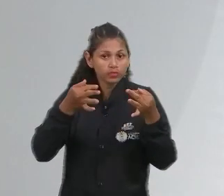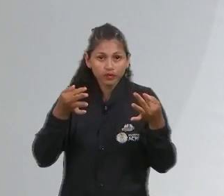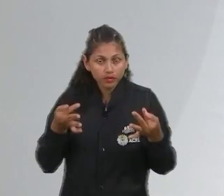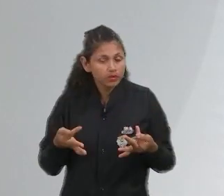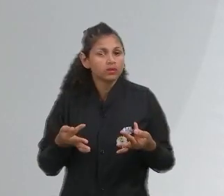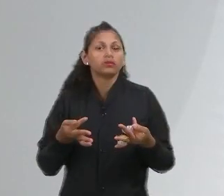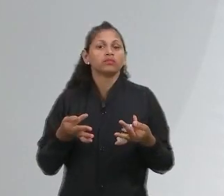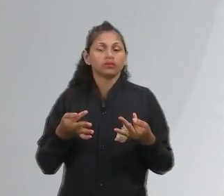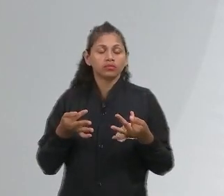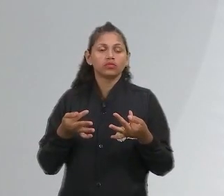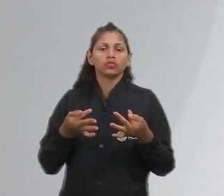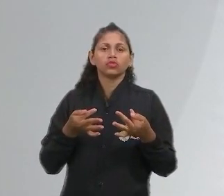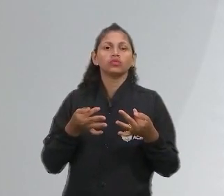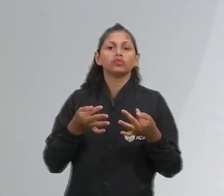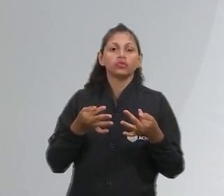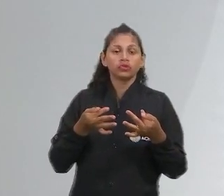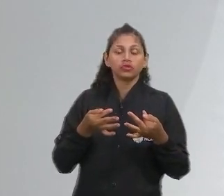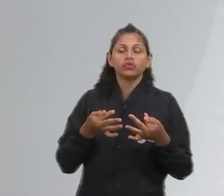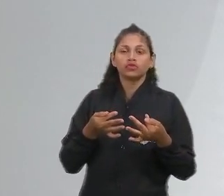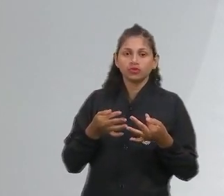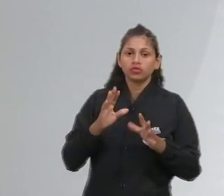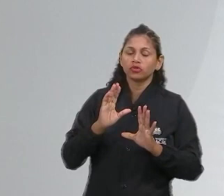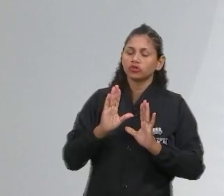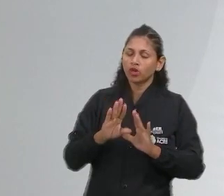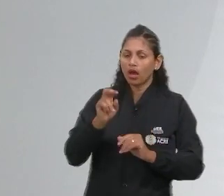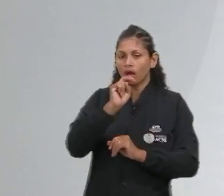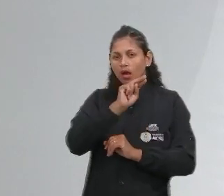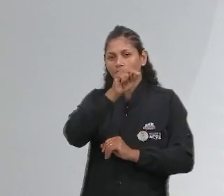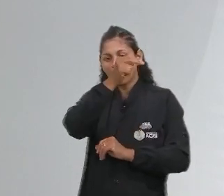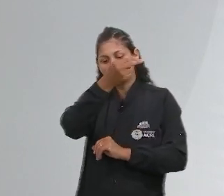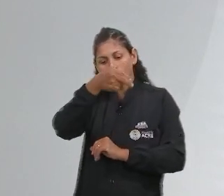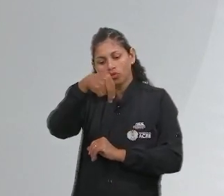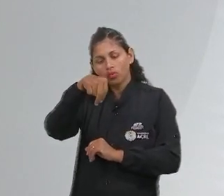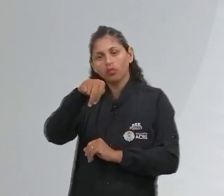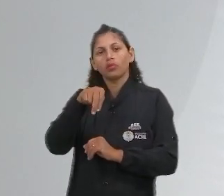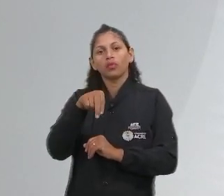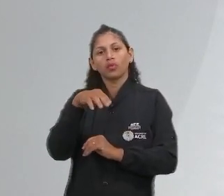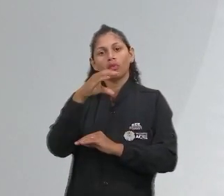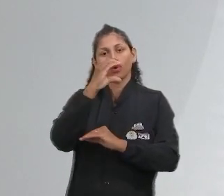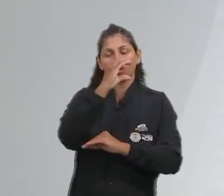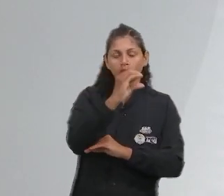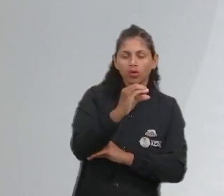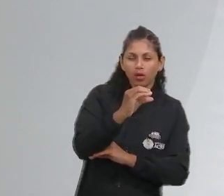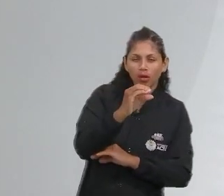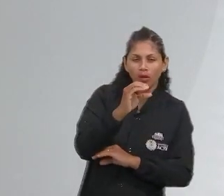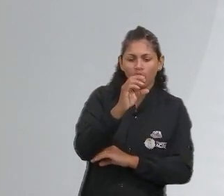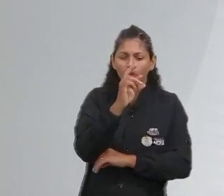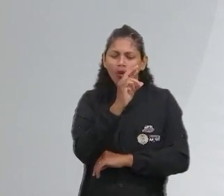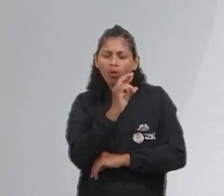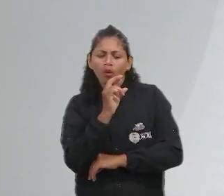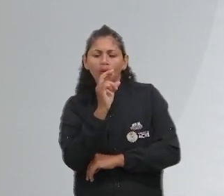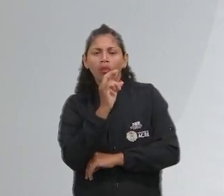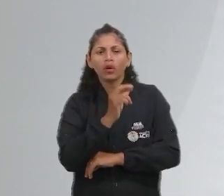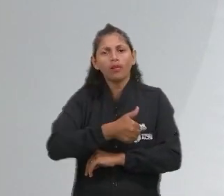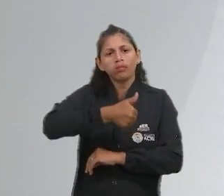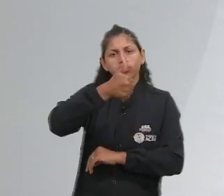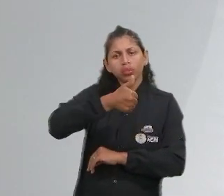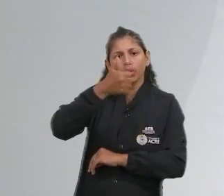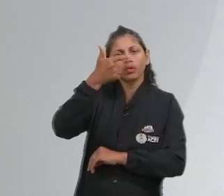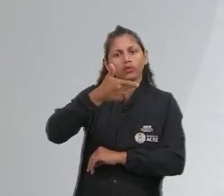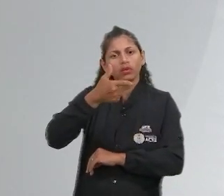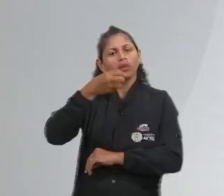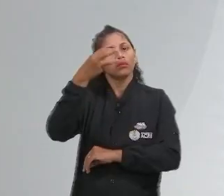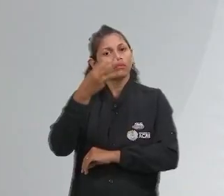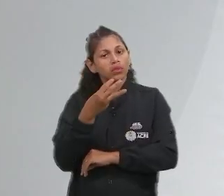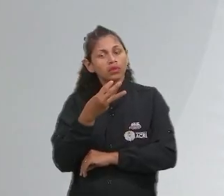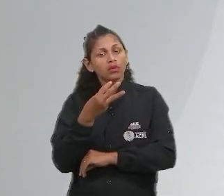já fez lá a classificação dos carbonos. Vocês lembram que a gente pegava um carbono, observava se ele era primário, secundário, terciário